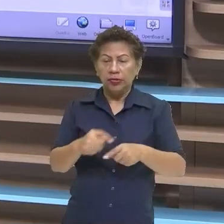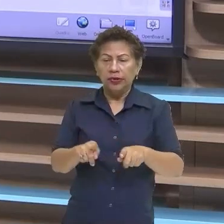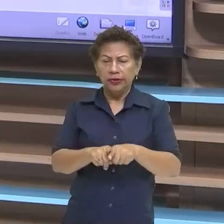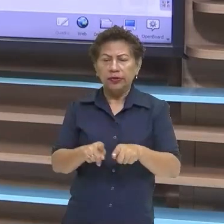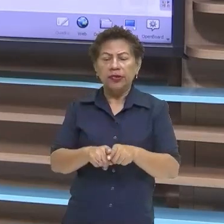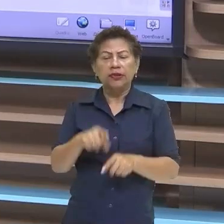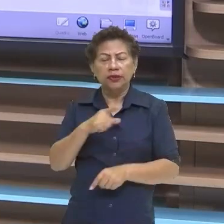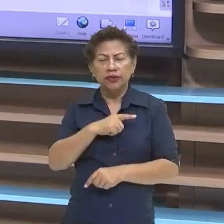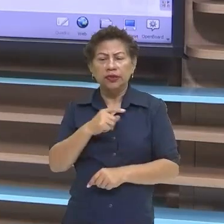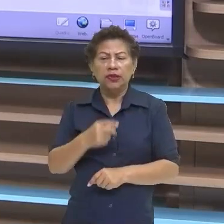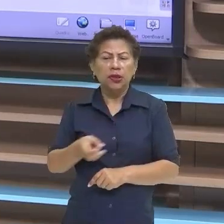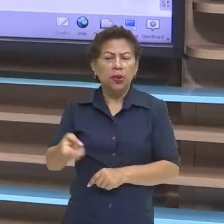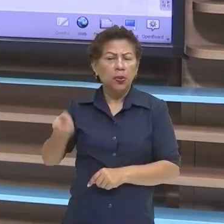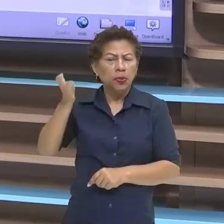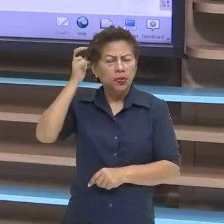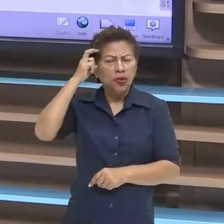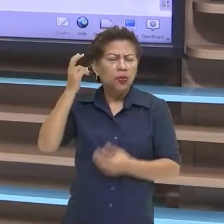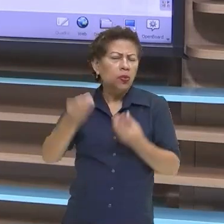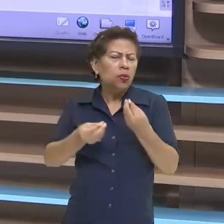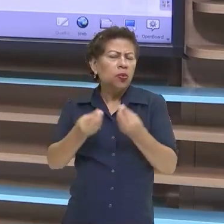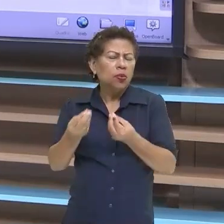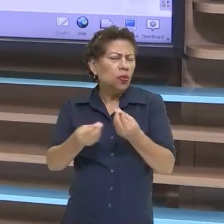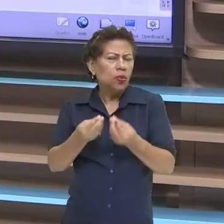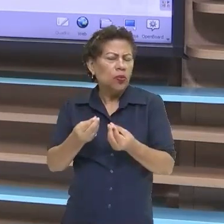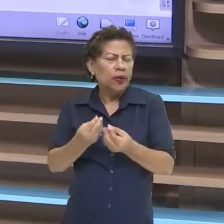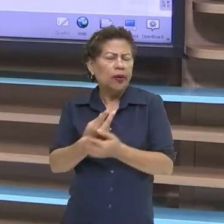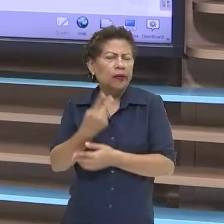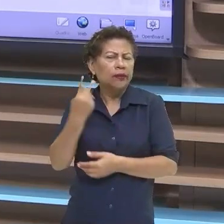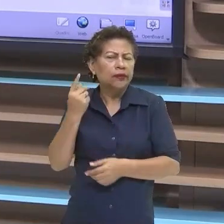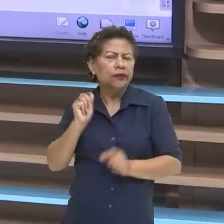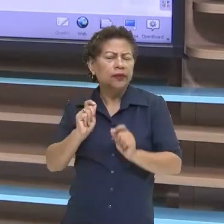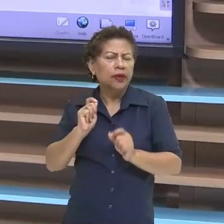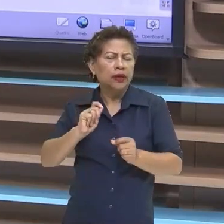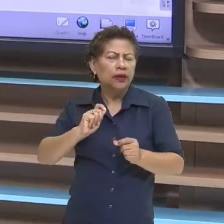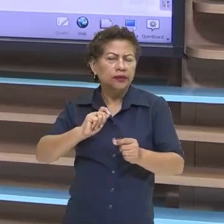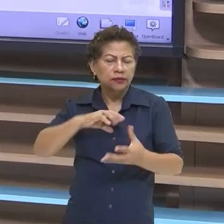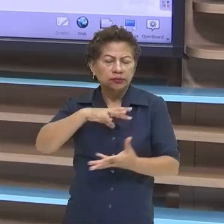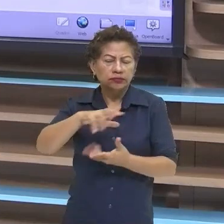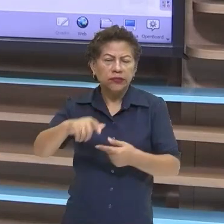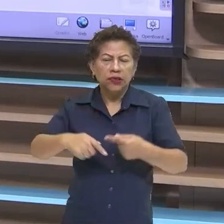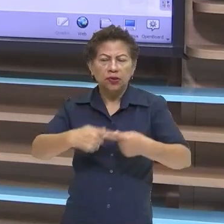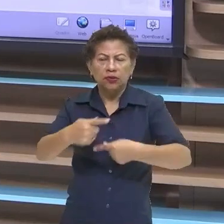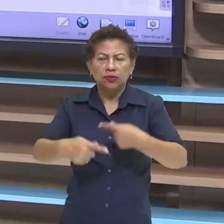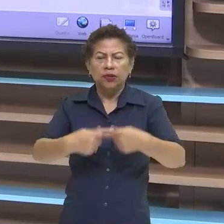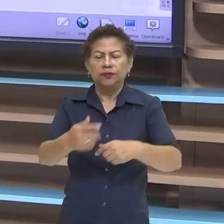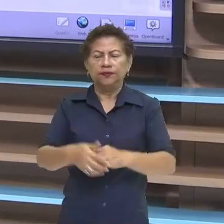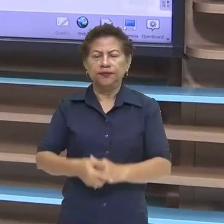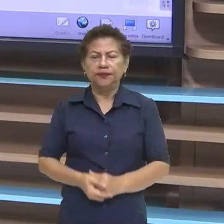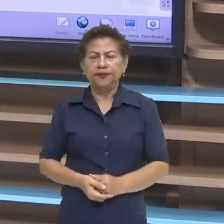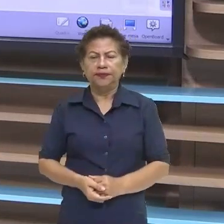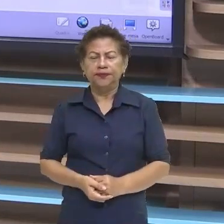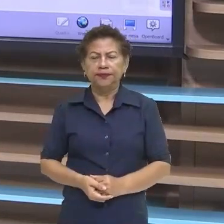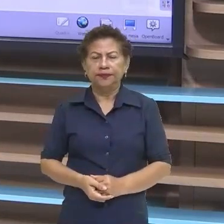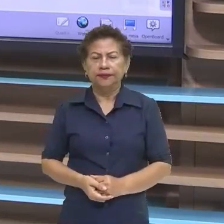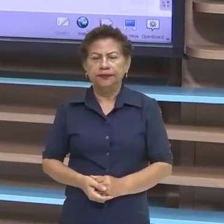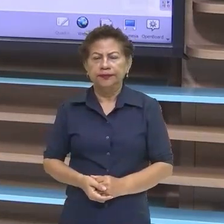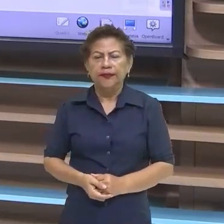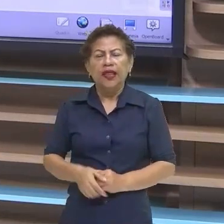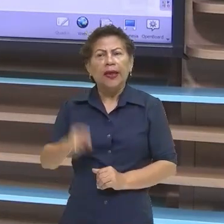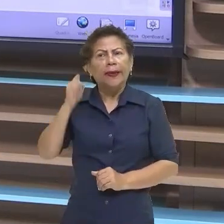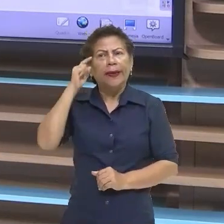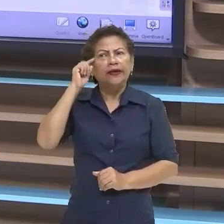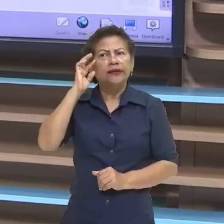né? Como é que será, gente, essa dimensão aí da globalização cultural, né? Então, se a gente parar um pouco